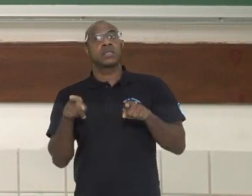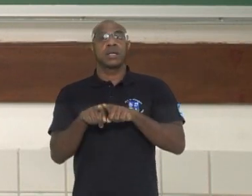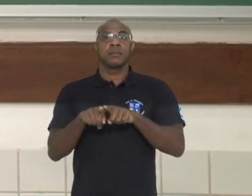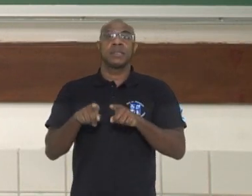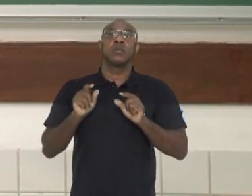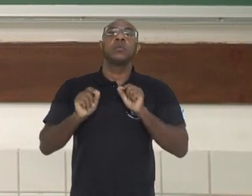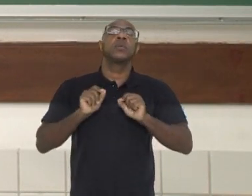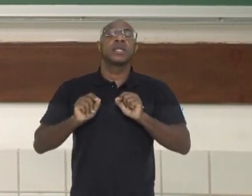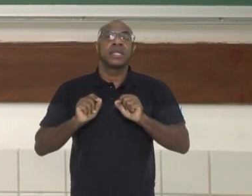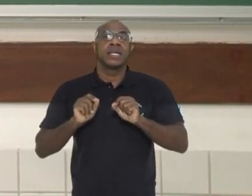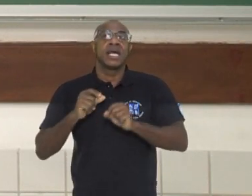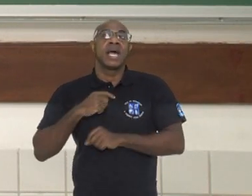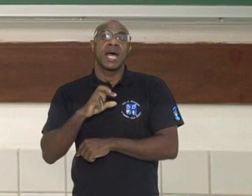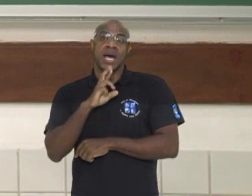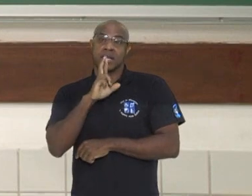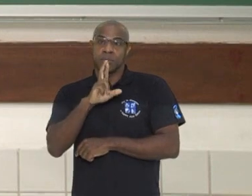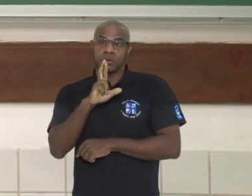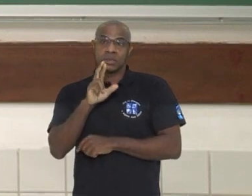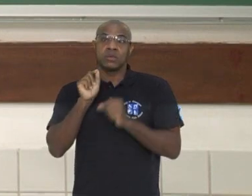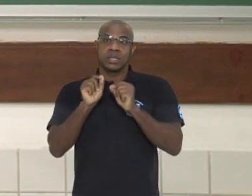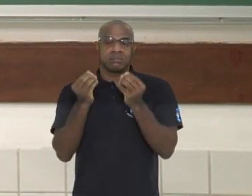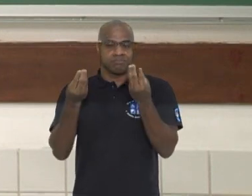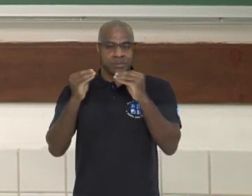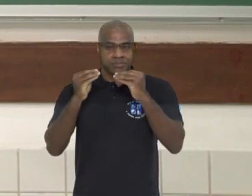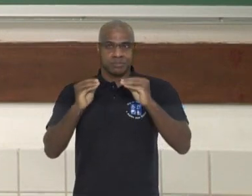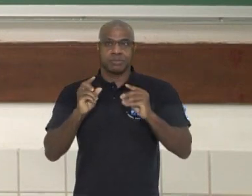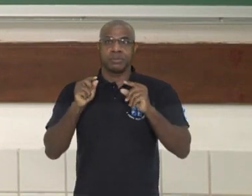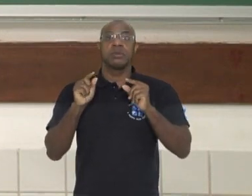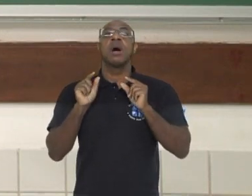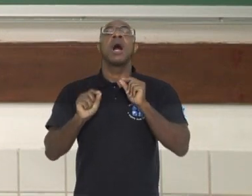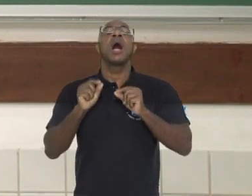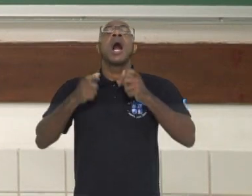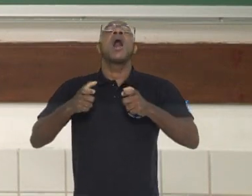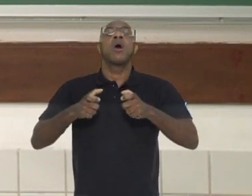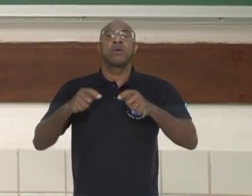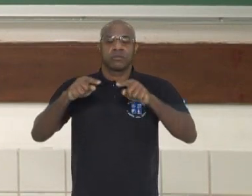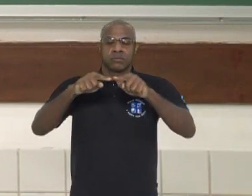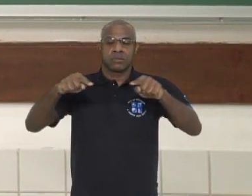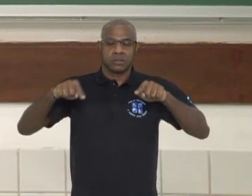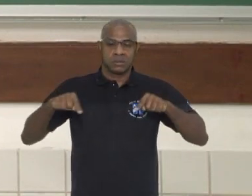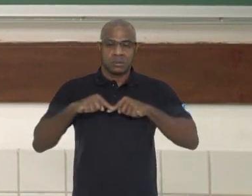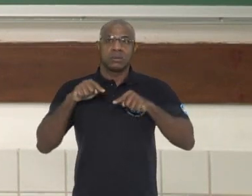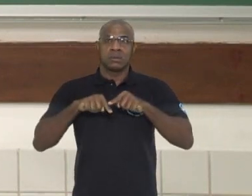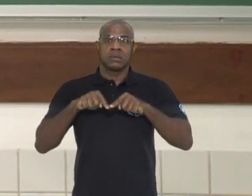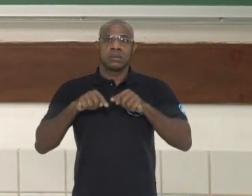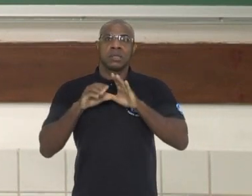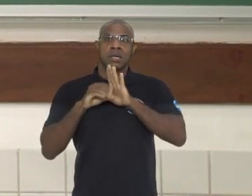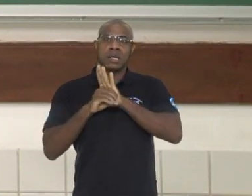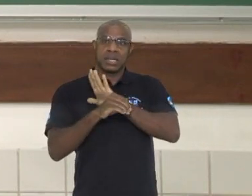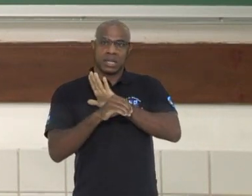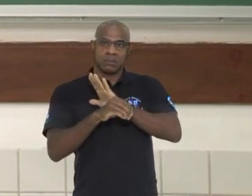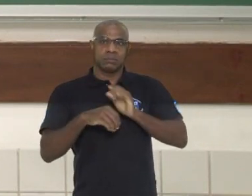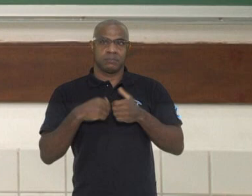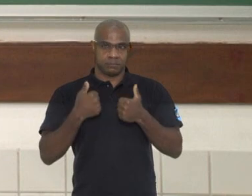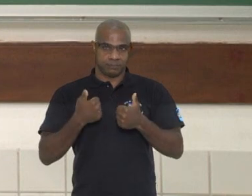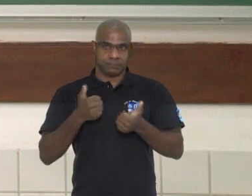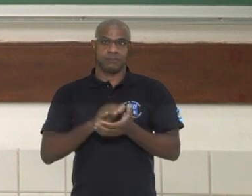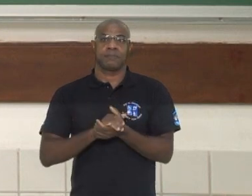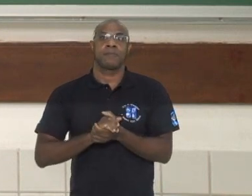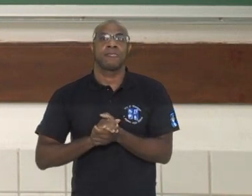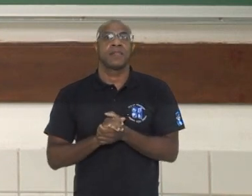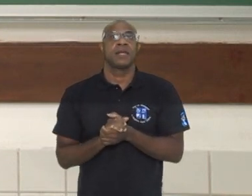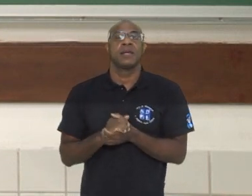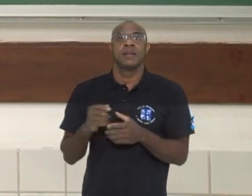tem a opção de responder os exercícios pela Aula Paraná, pelo Google Classroom, então